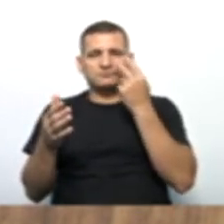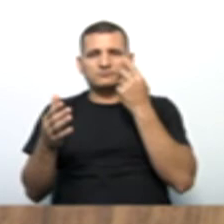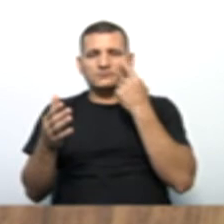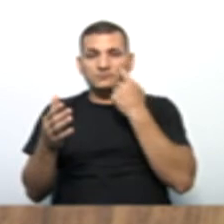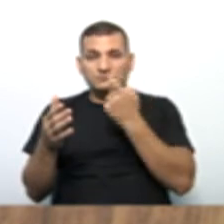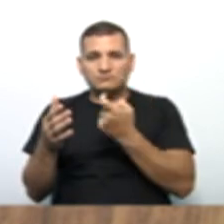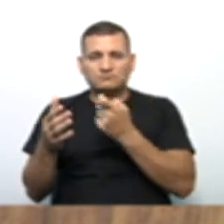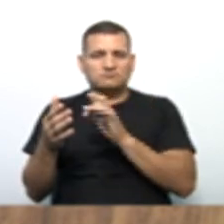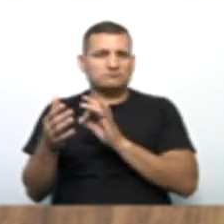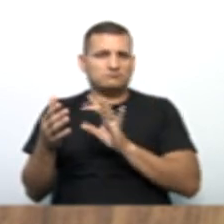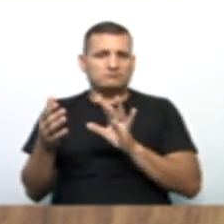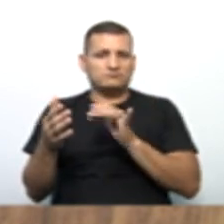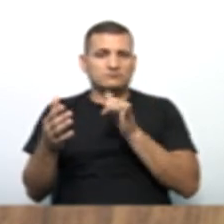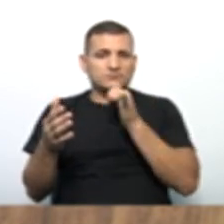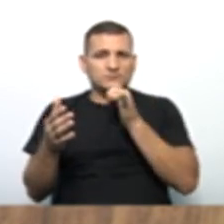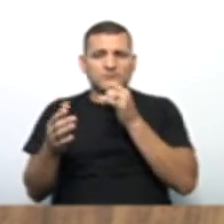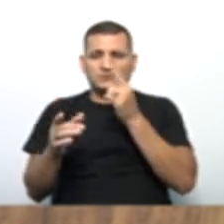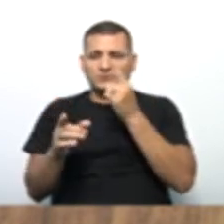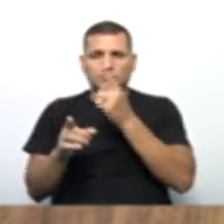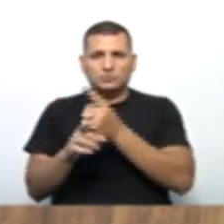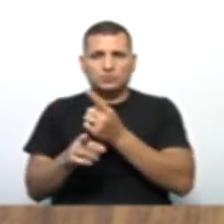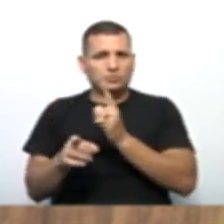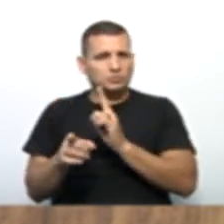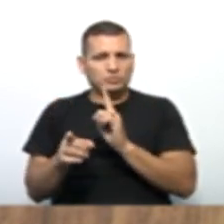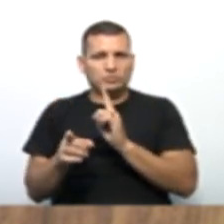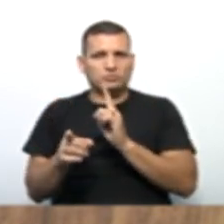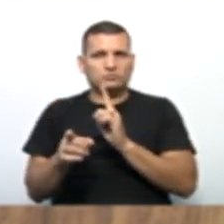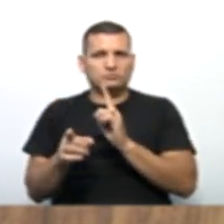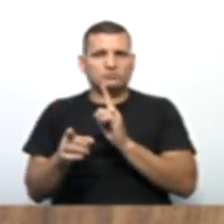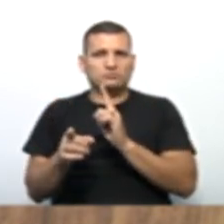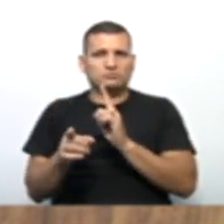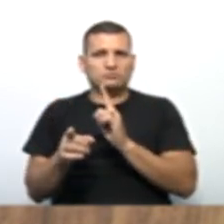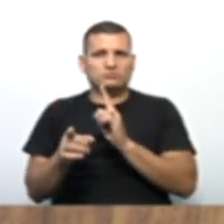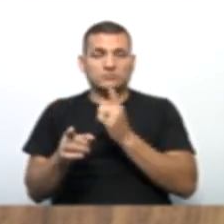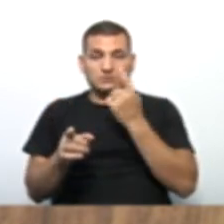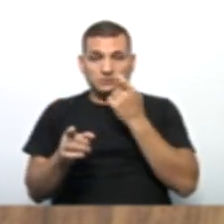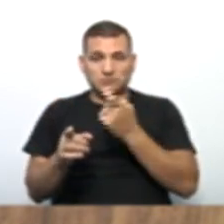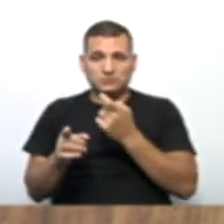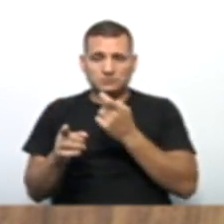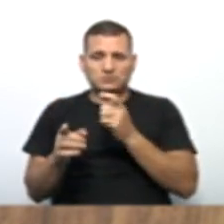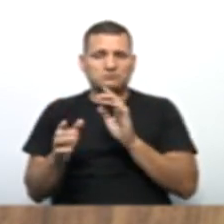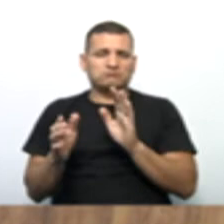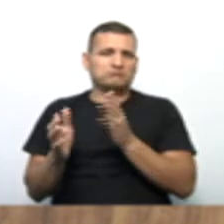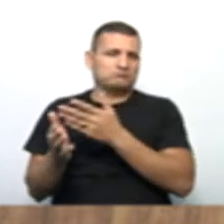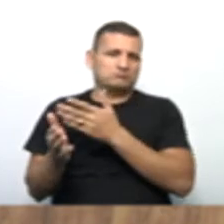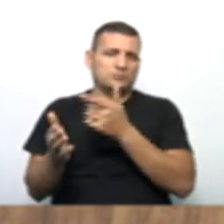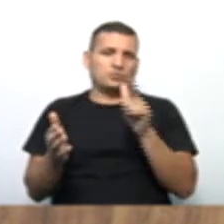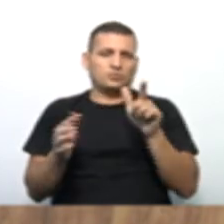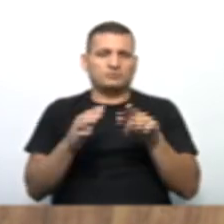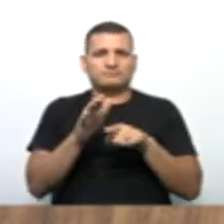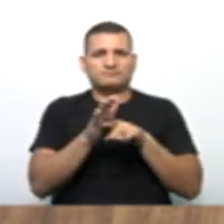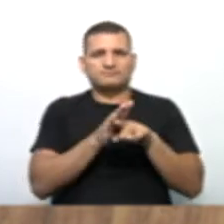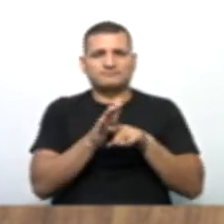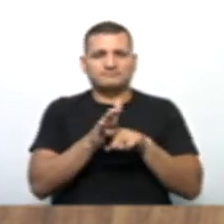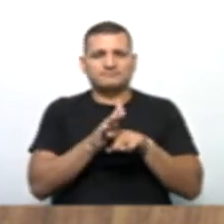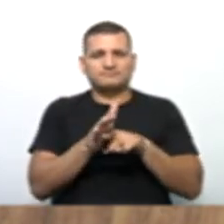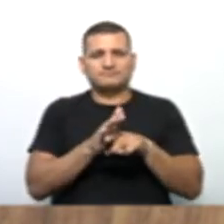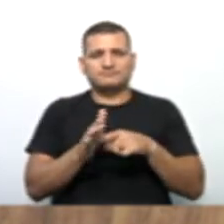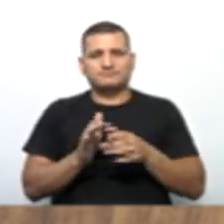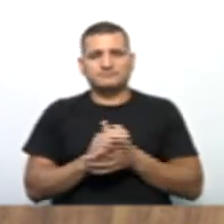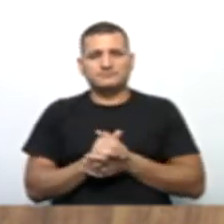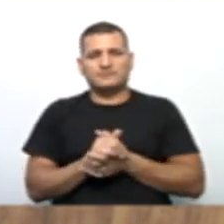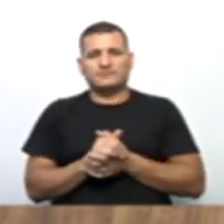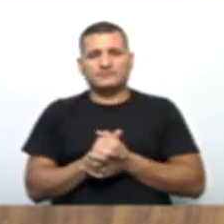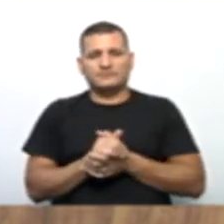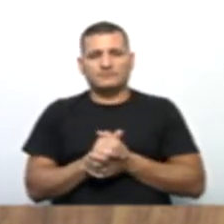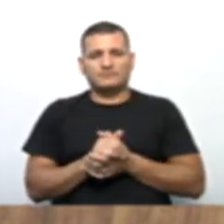ele já se você não acha que quer se o texto é muito grande geralmente você já parte para outra busca e por outro lado um bom exemplo